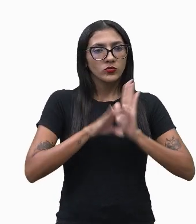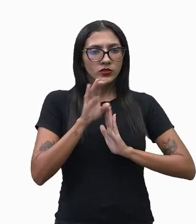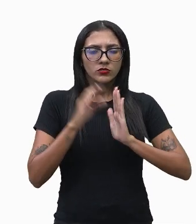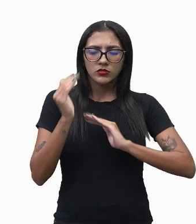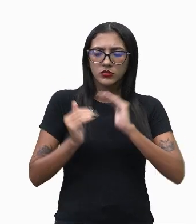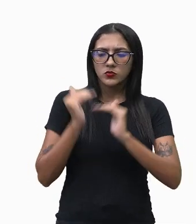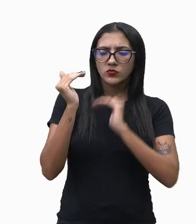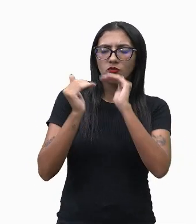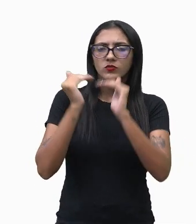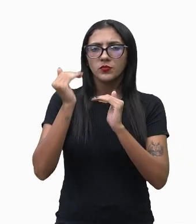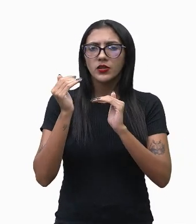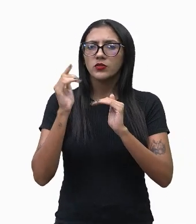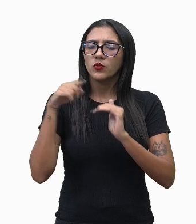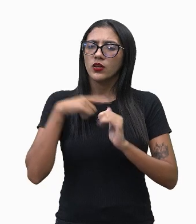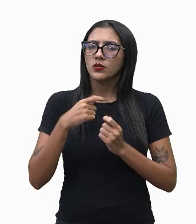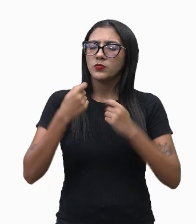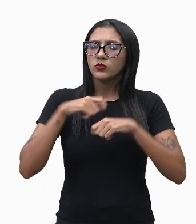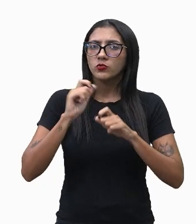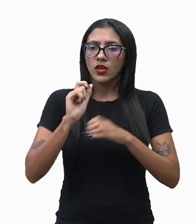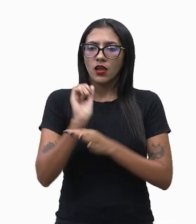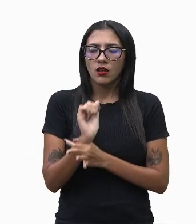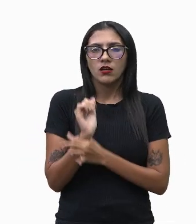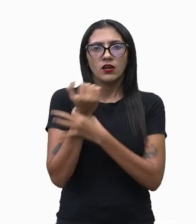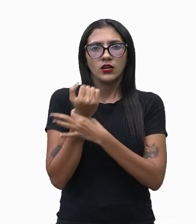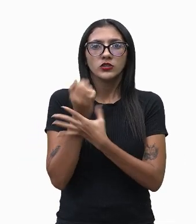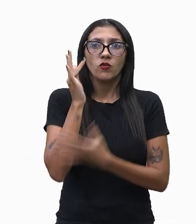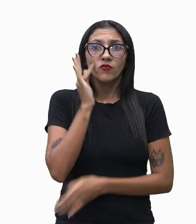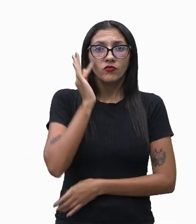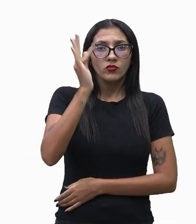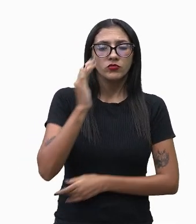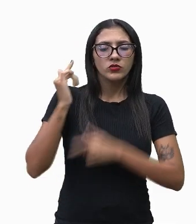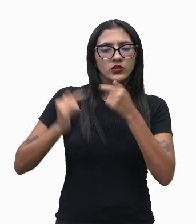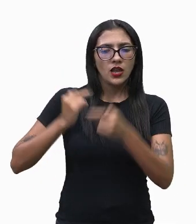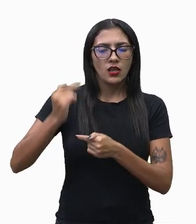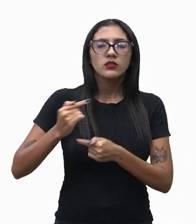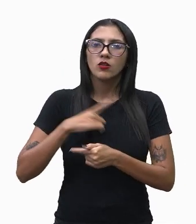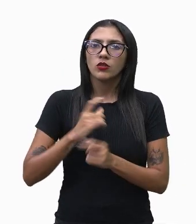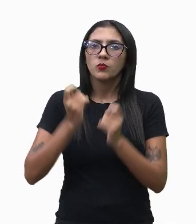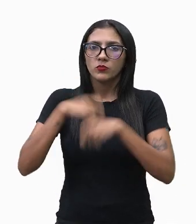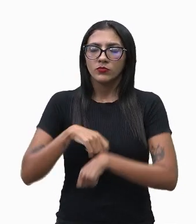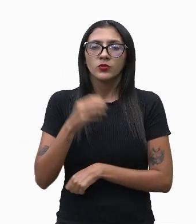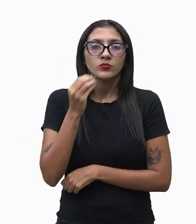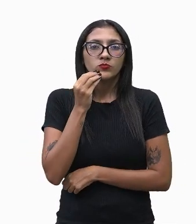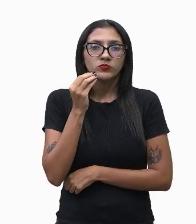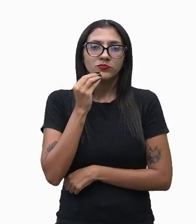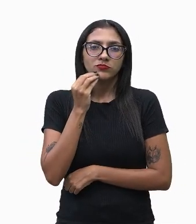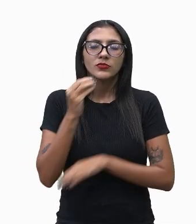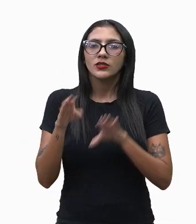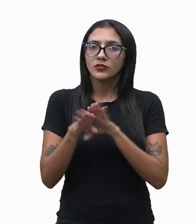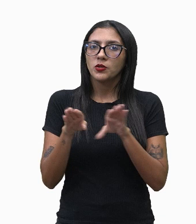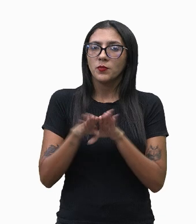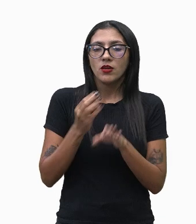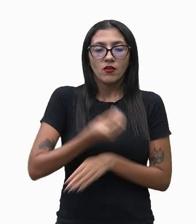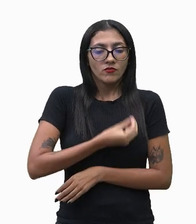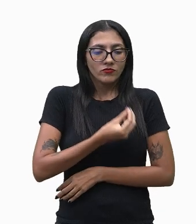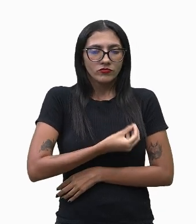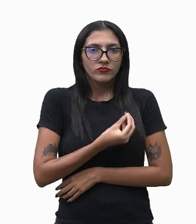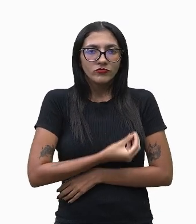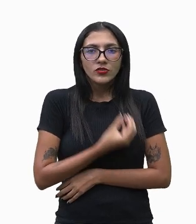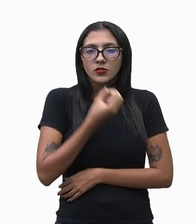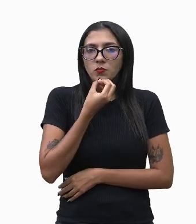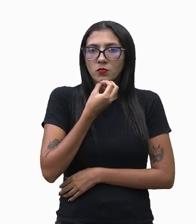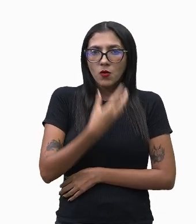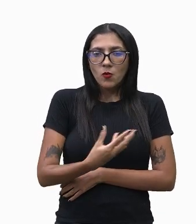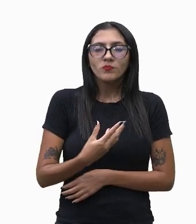vem garantir que as gerações atuais, elas tenham acesso aos recursos necessários para viver bem, né, onde a